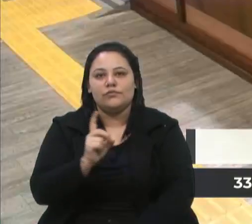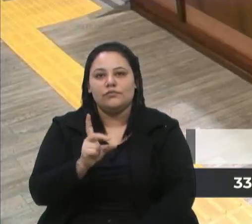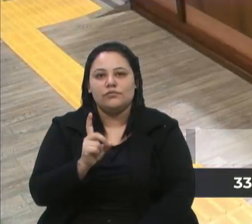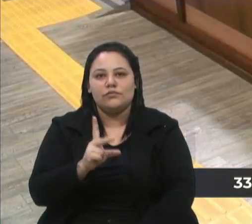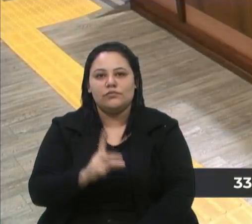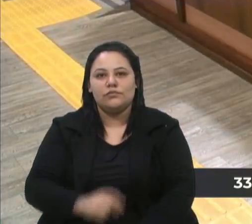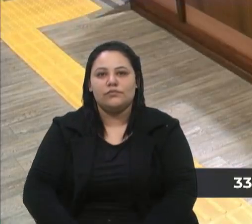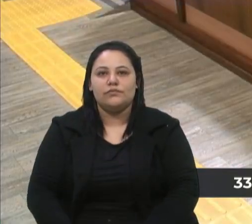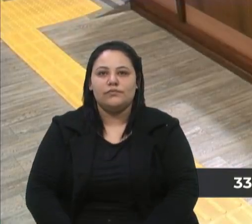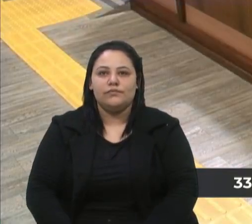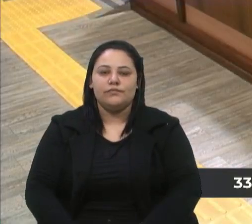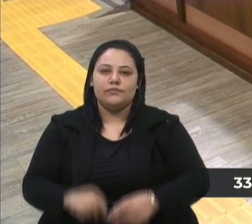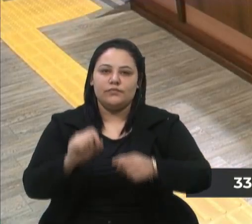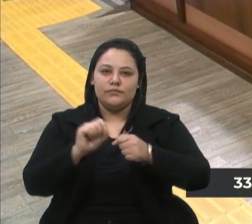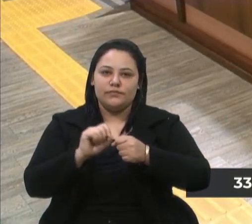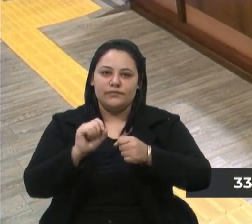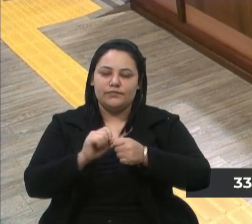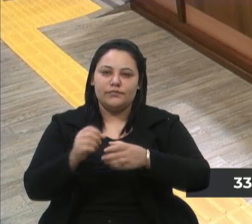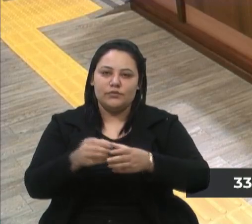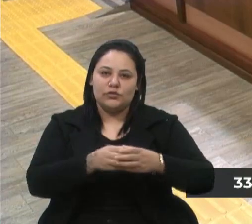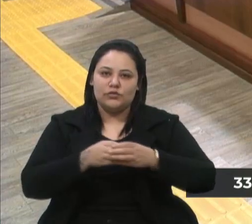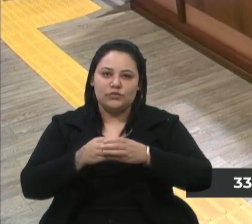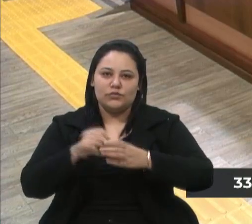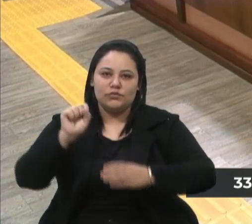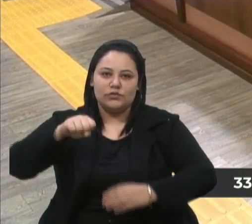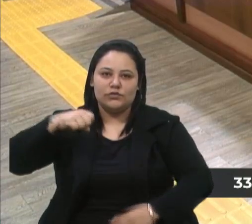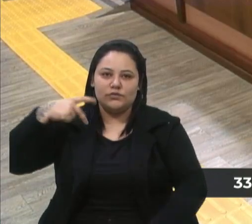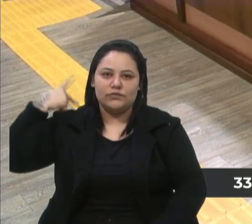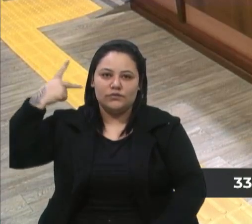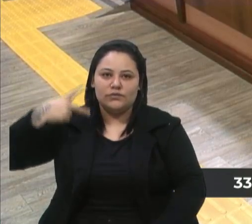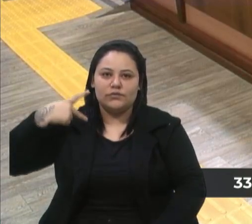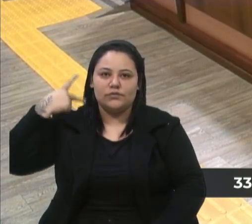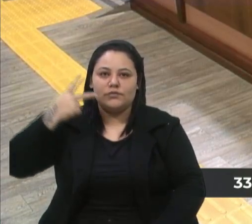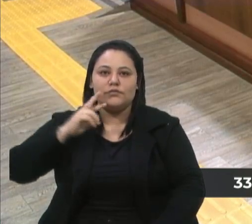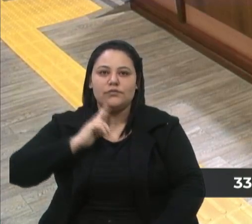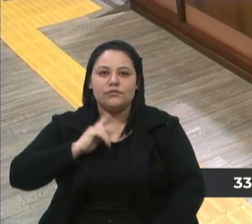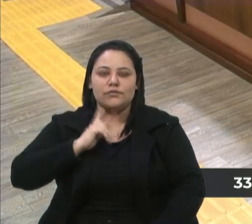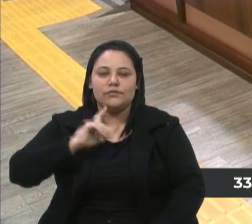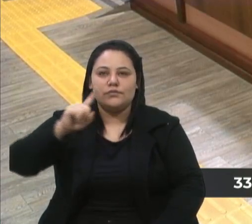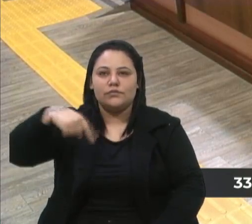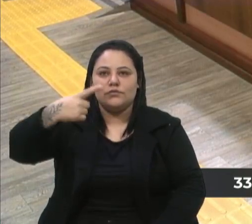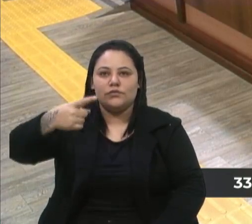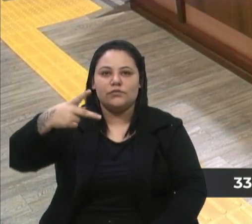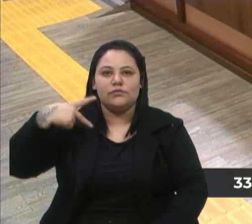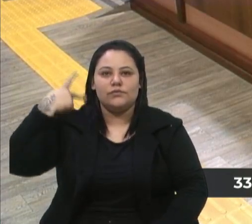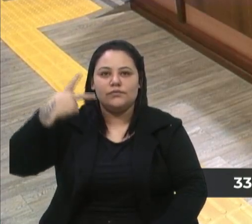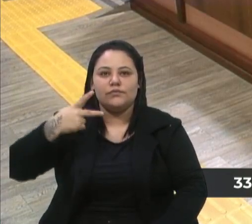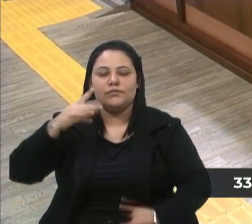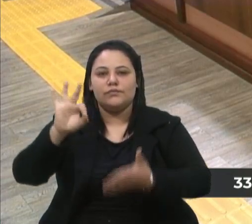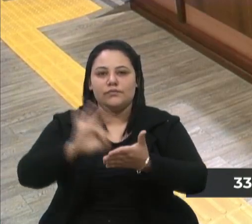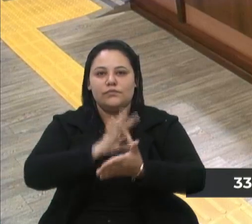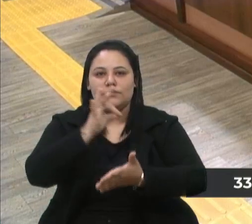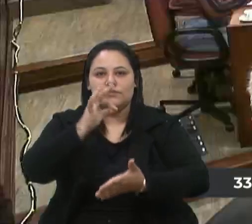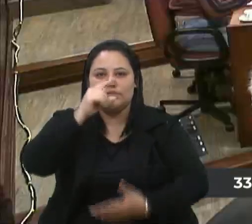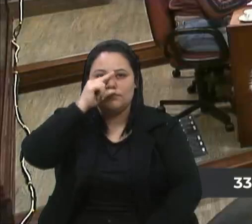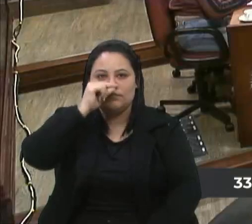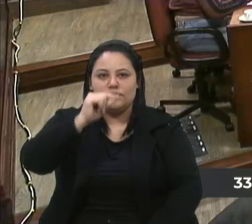Faremos coletivo, sim, vereador Renato. Próximo inscrito, com a palavra, vereador